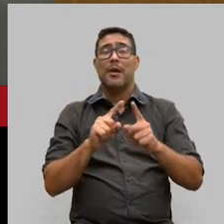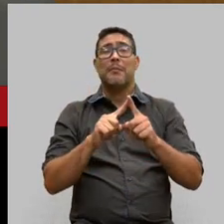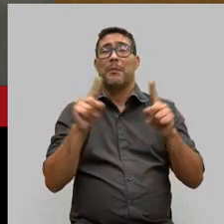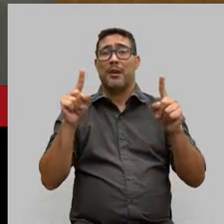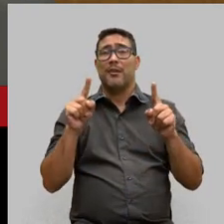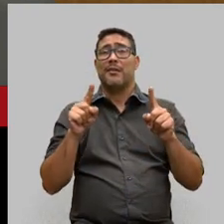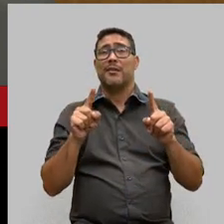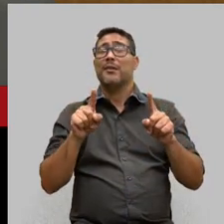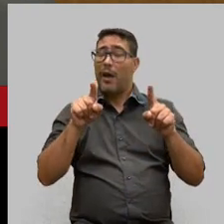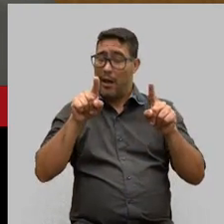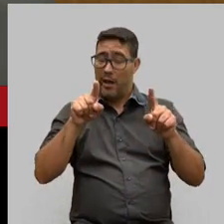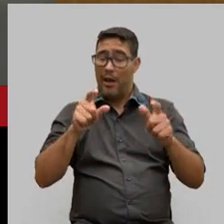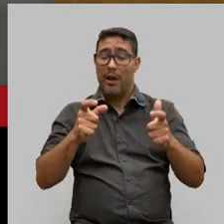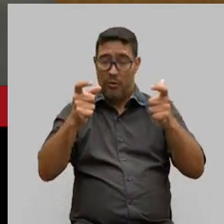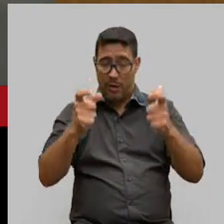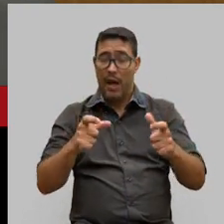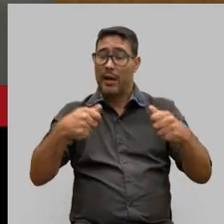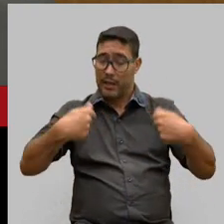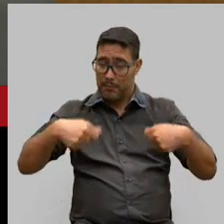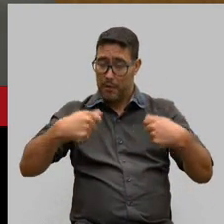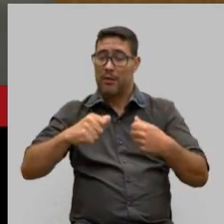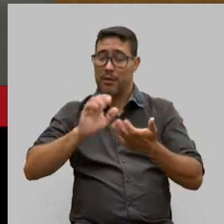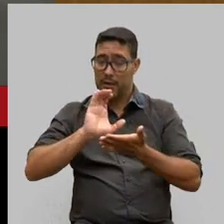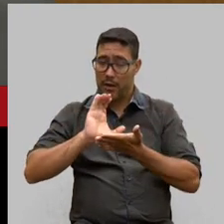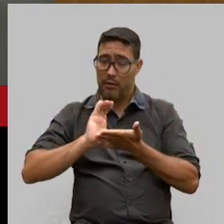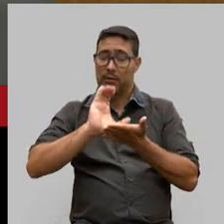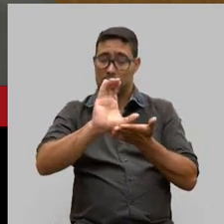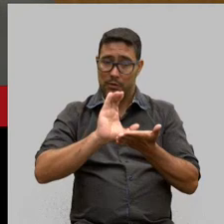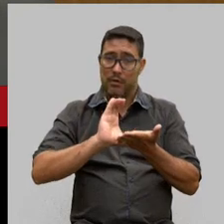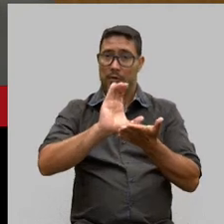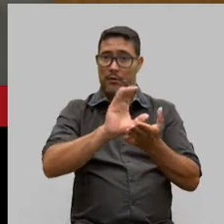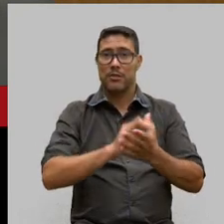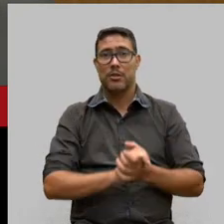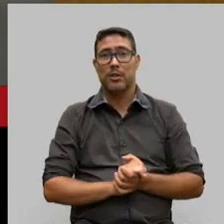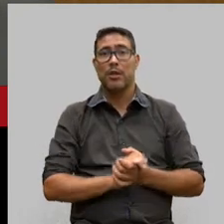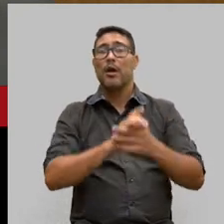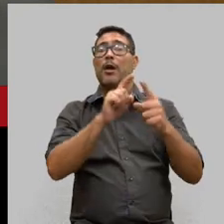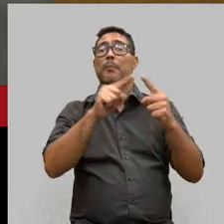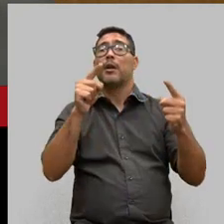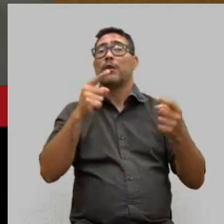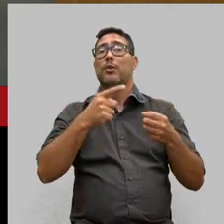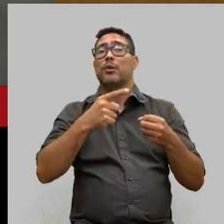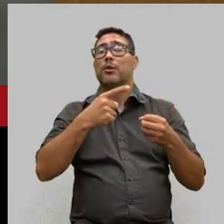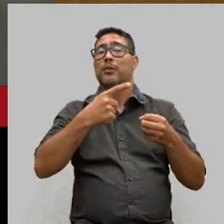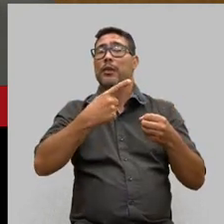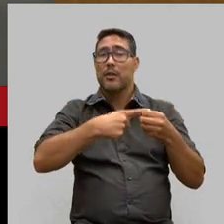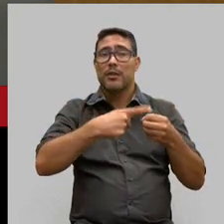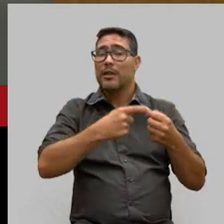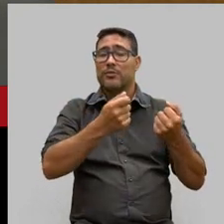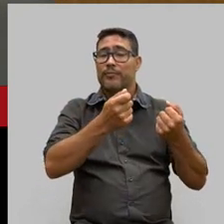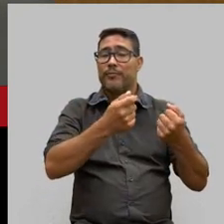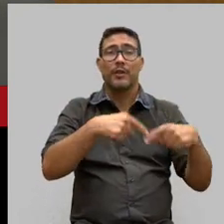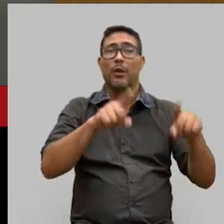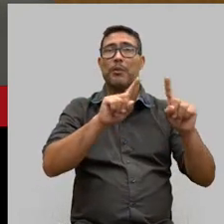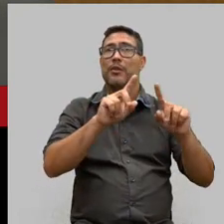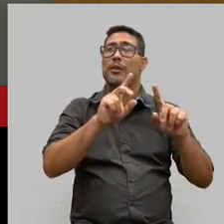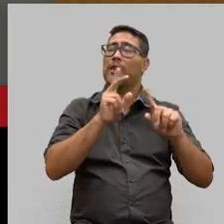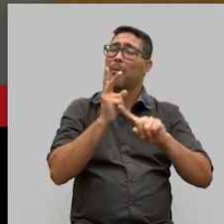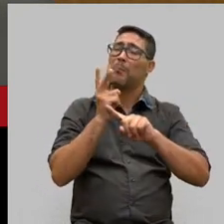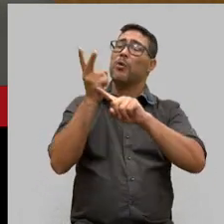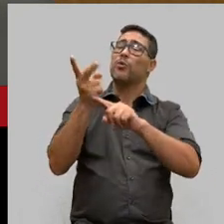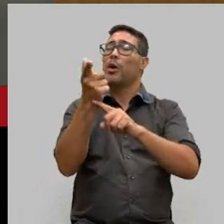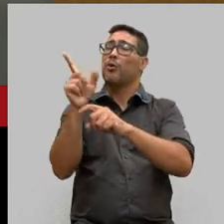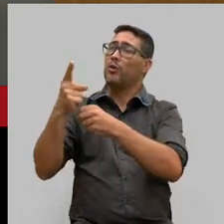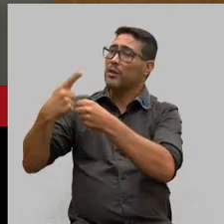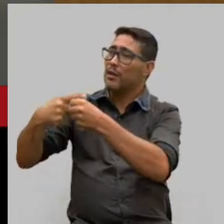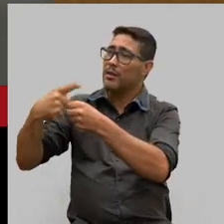precisa ser investido para que nosso município não precisa sair de dentro da nossa cidade para ir com as criança pegar